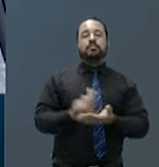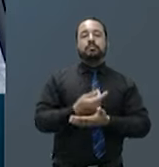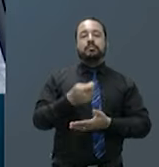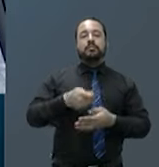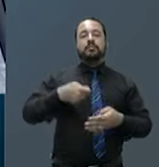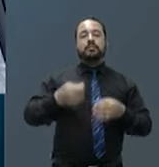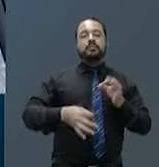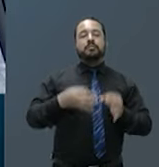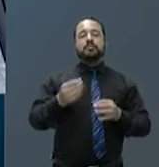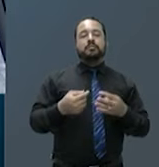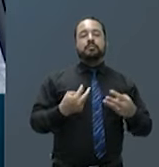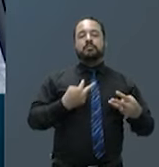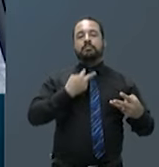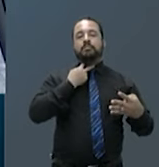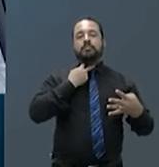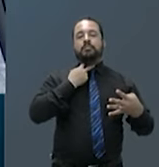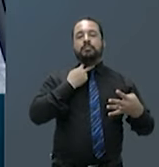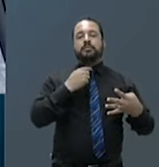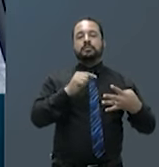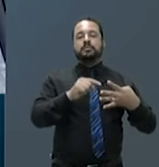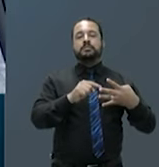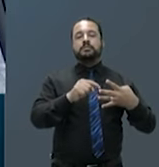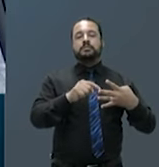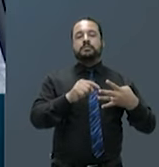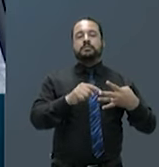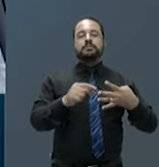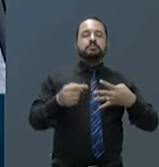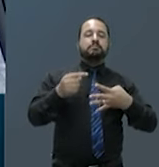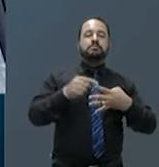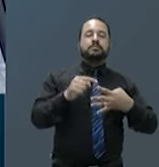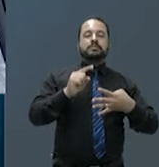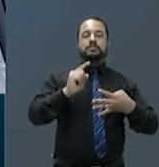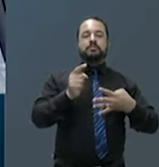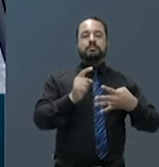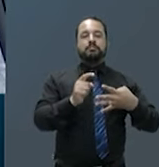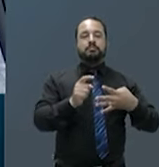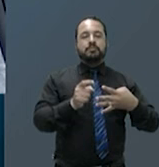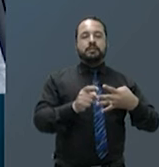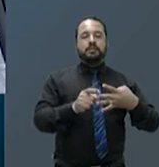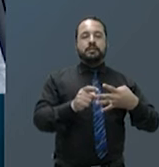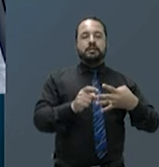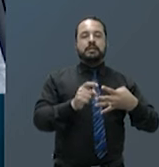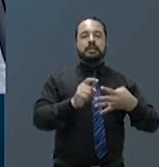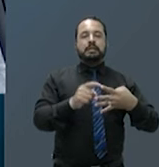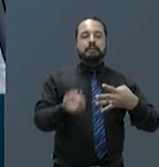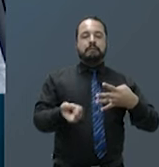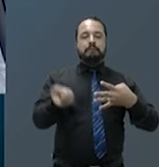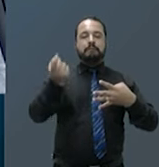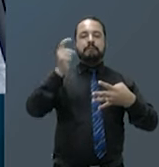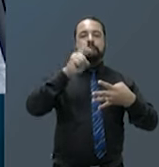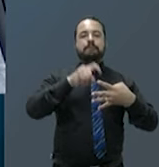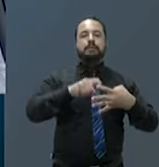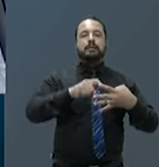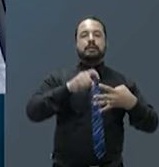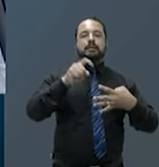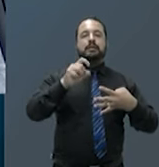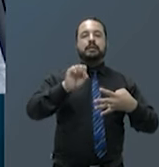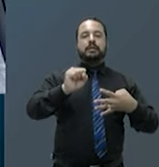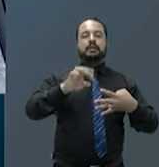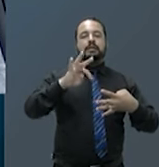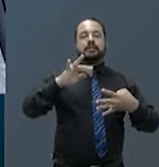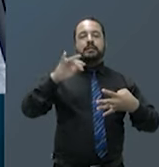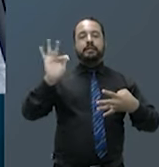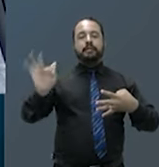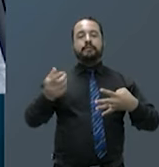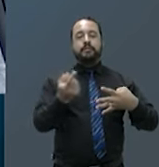STJ, obstar o trâmite do ARE. E, como dito, na medida em que o STF determinou a devolução do ARE para o